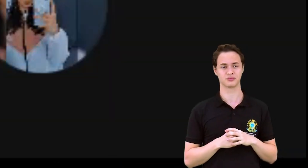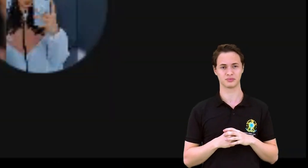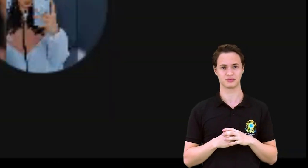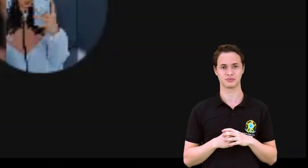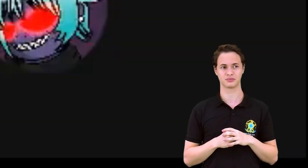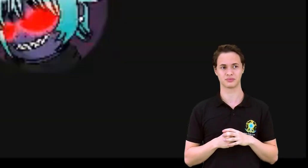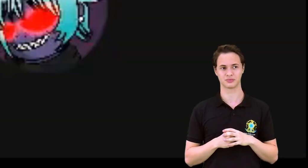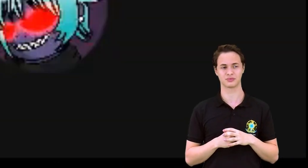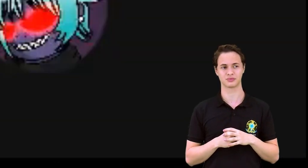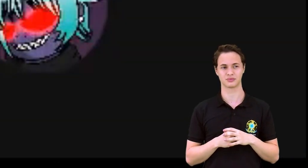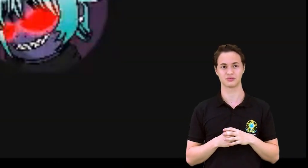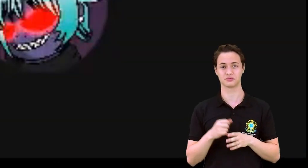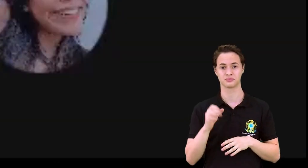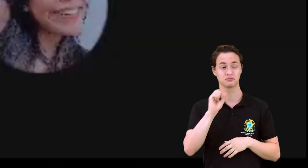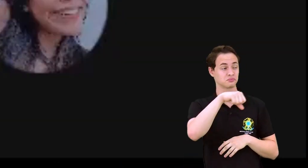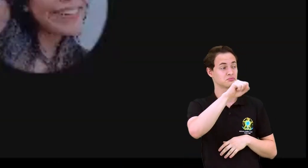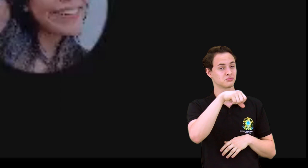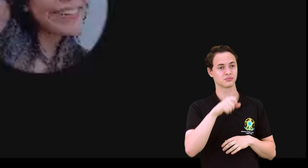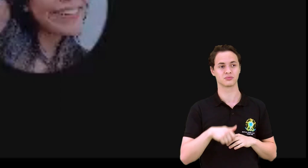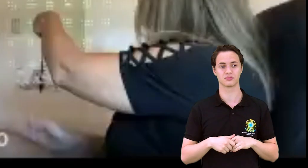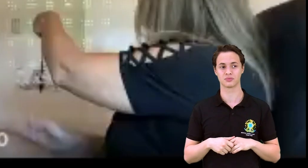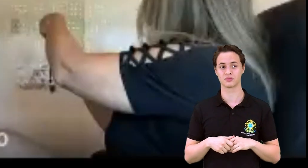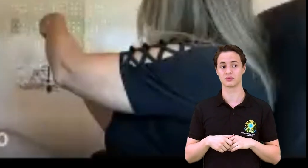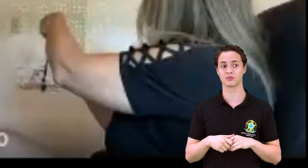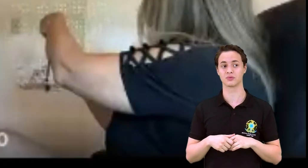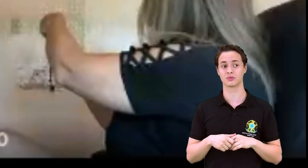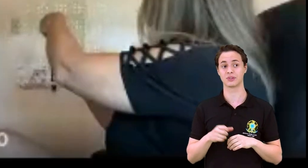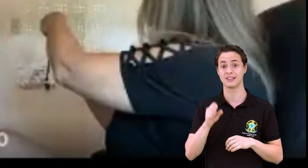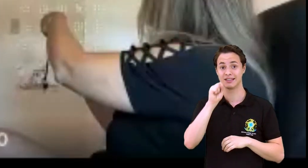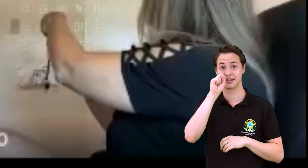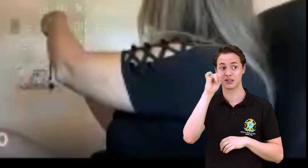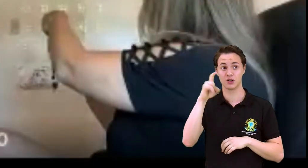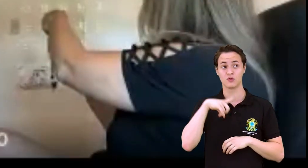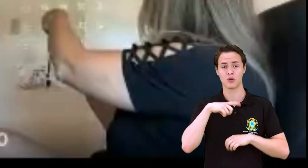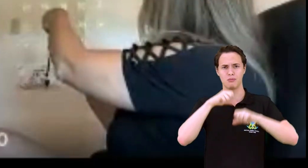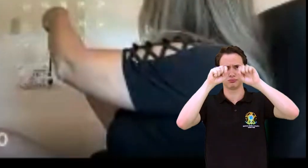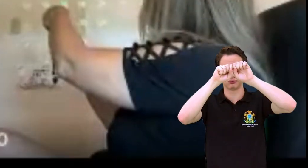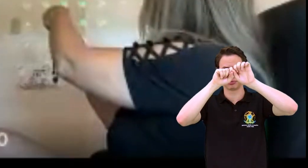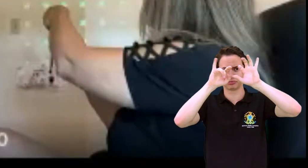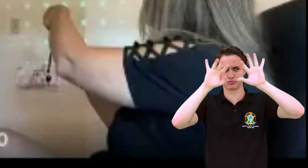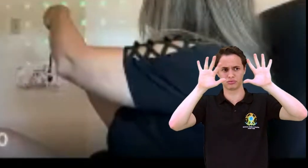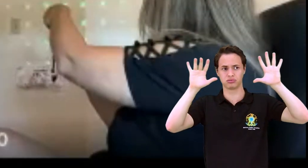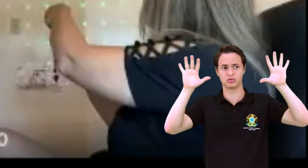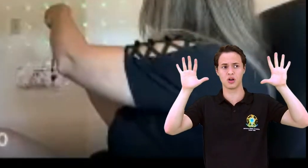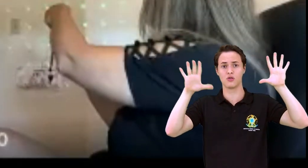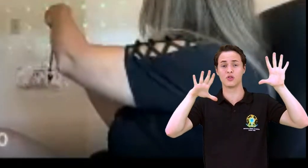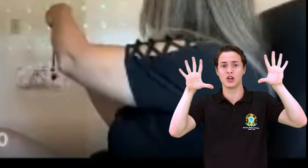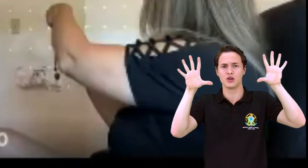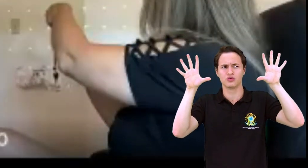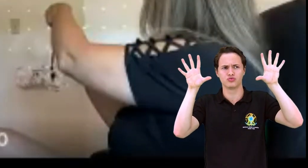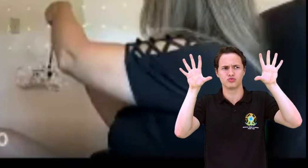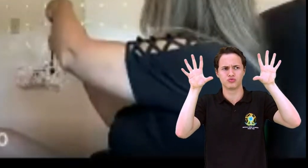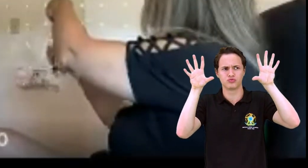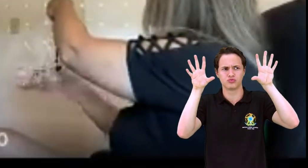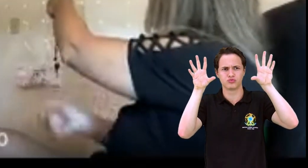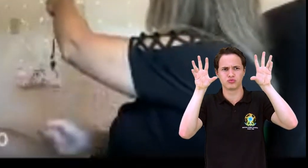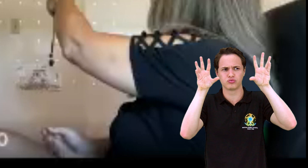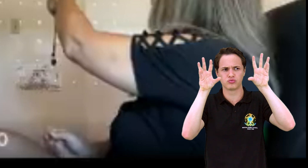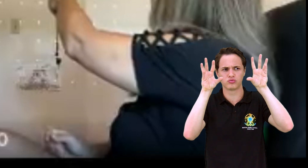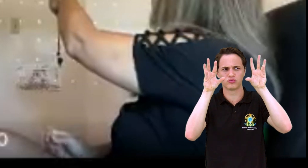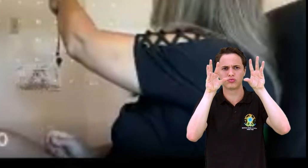Sim. Sim. Sim. À medida que você está com as coisas espalhadas e depois une os